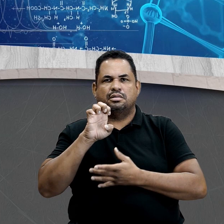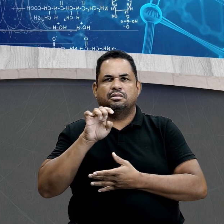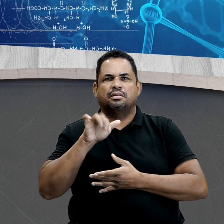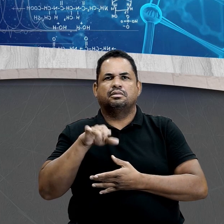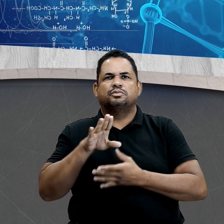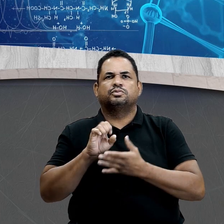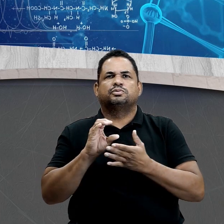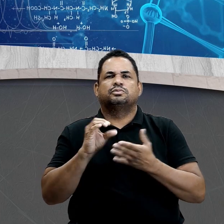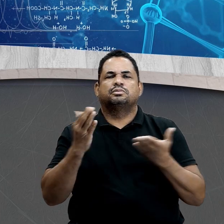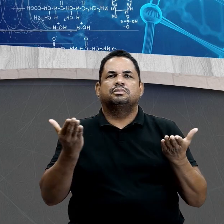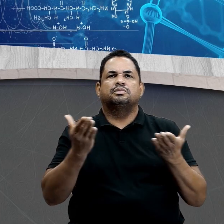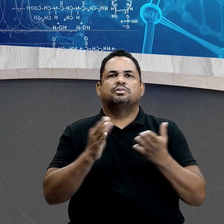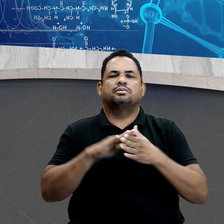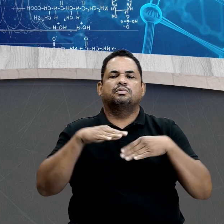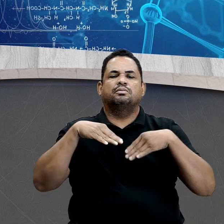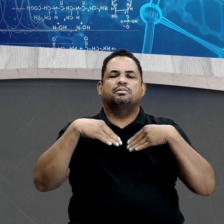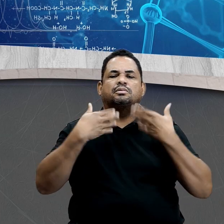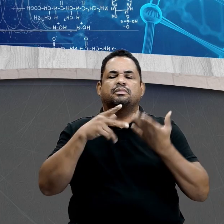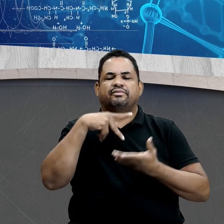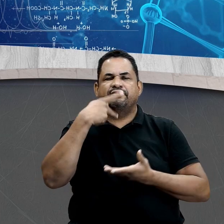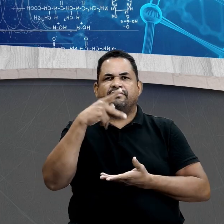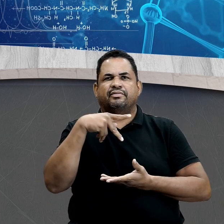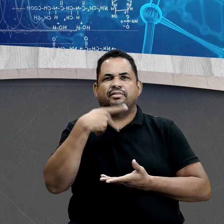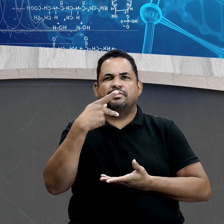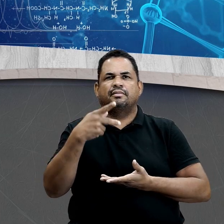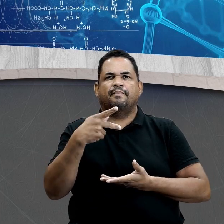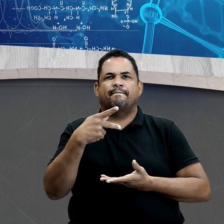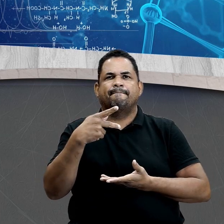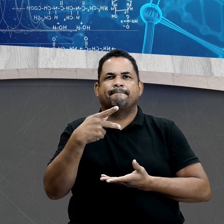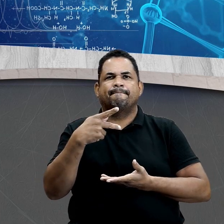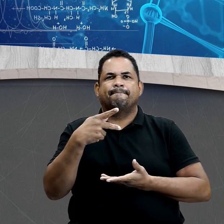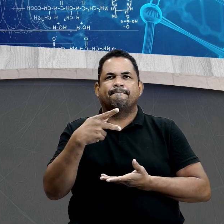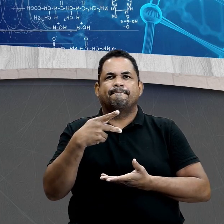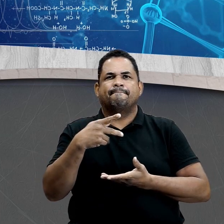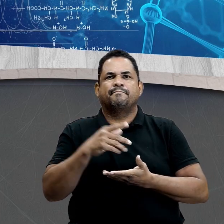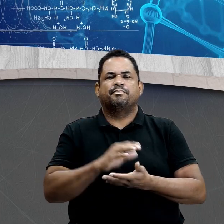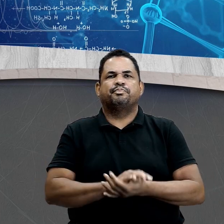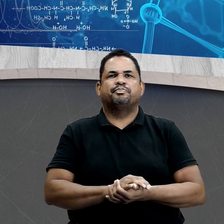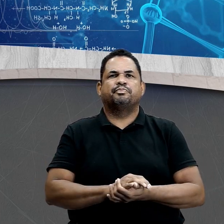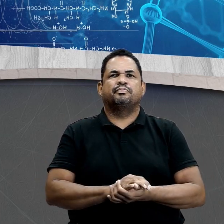C2H6. Quando eu falar, por exemplo, vou falar aqui